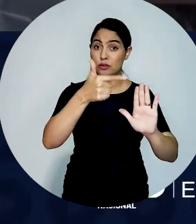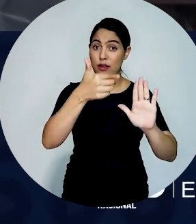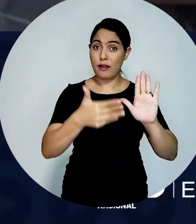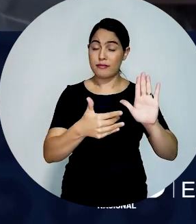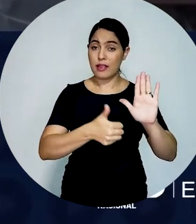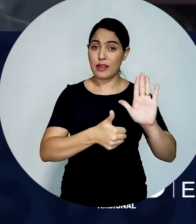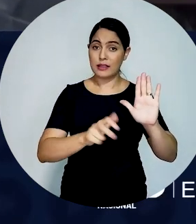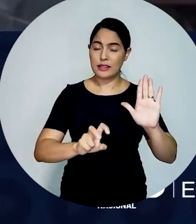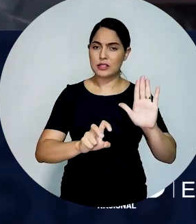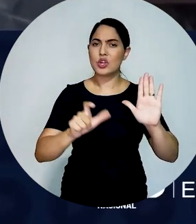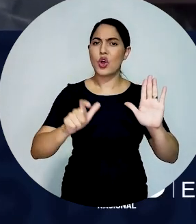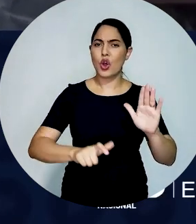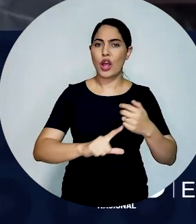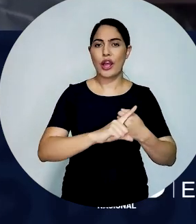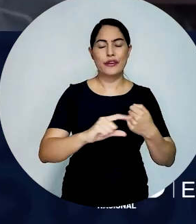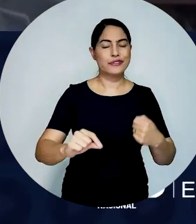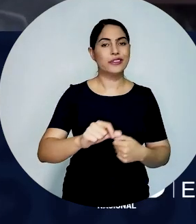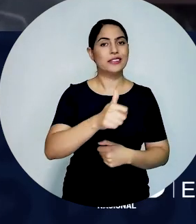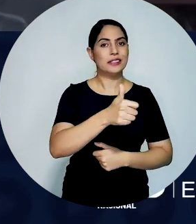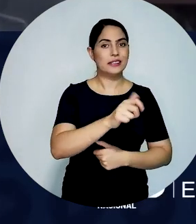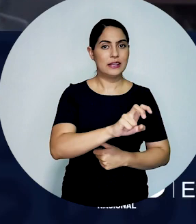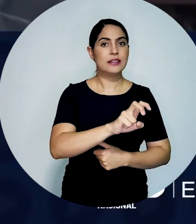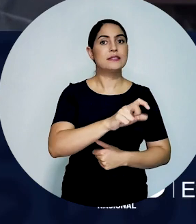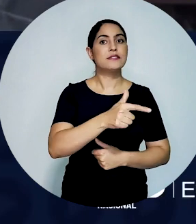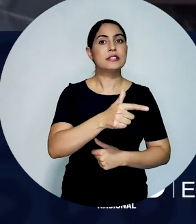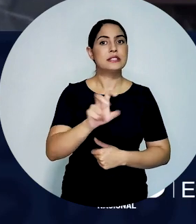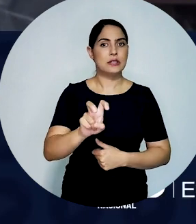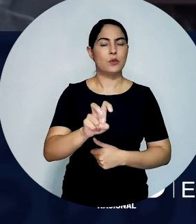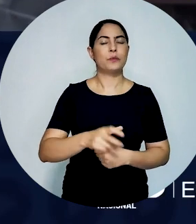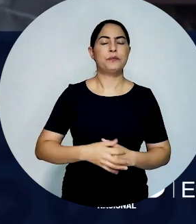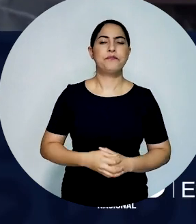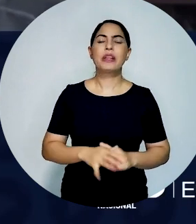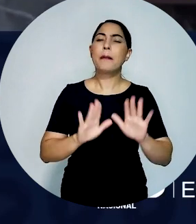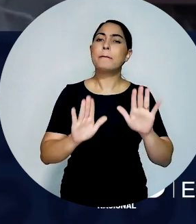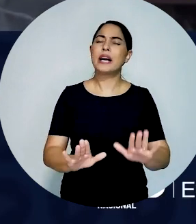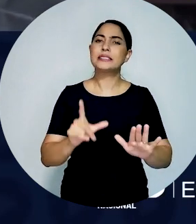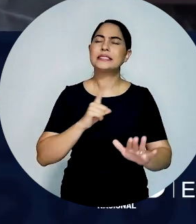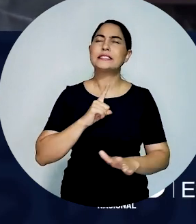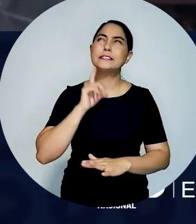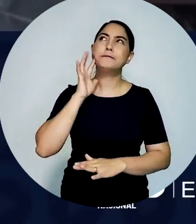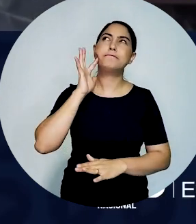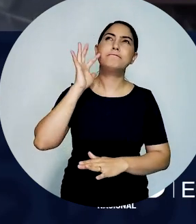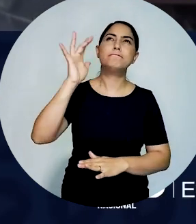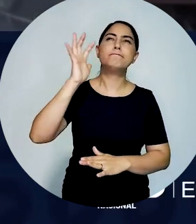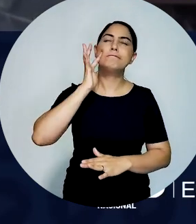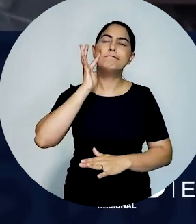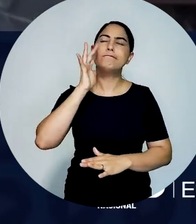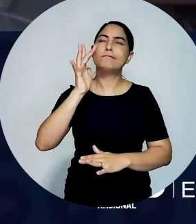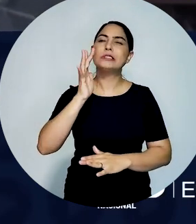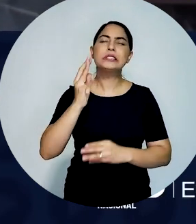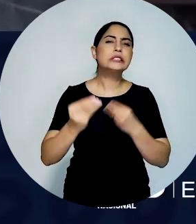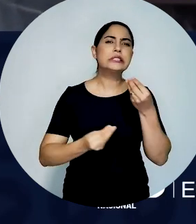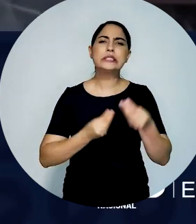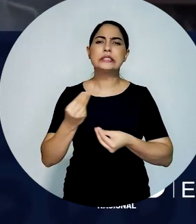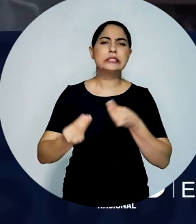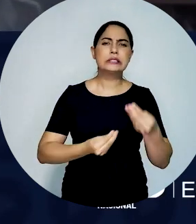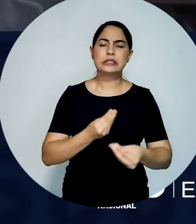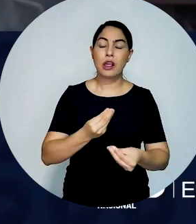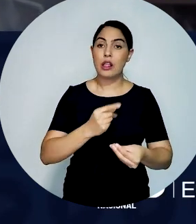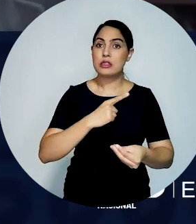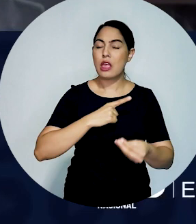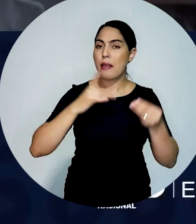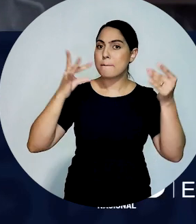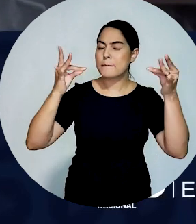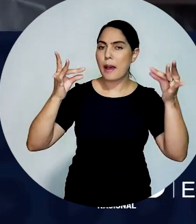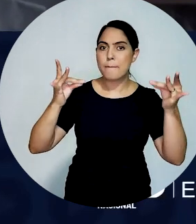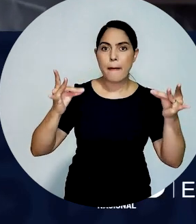dos parágrafos 12 a 15, né, do artigo 525, a gente